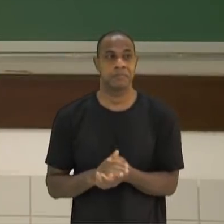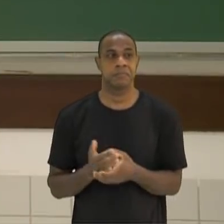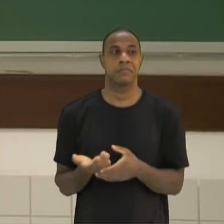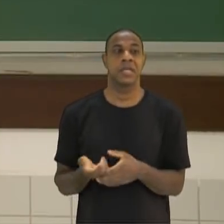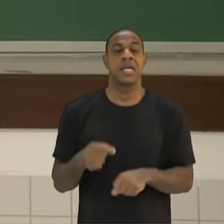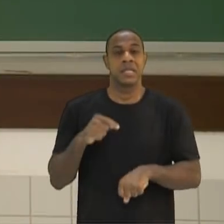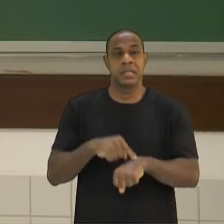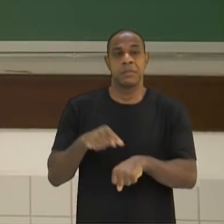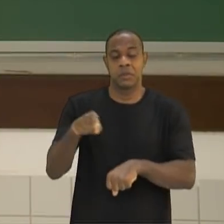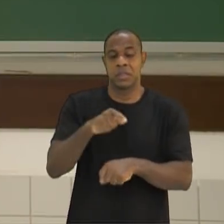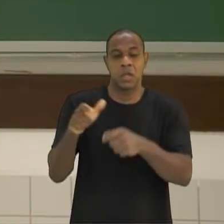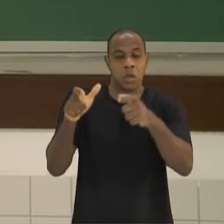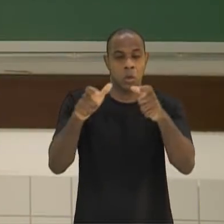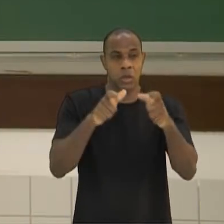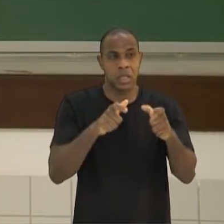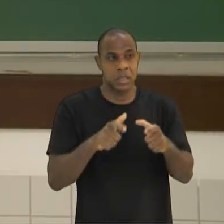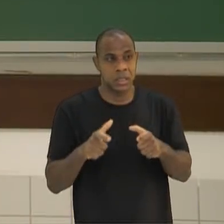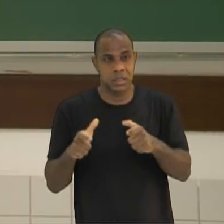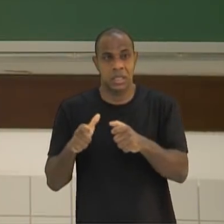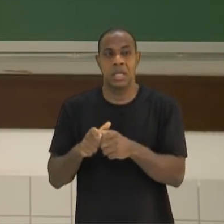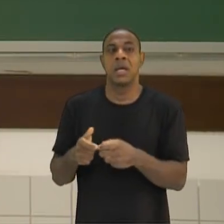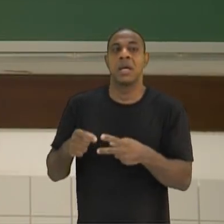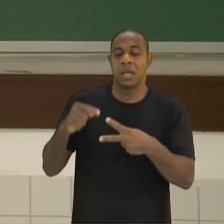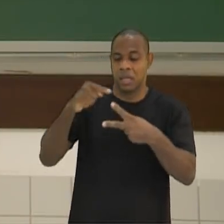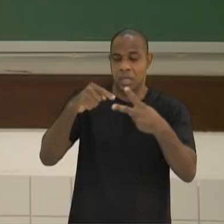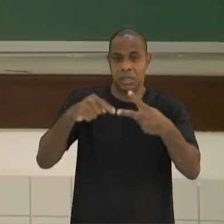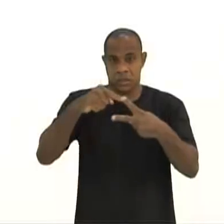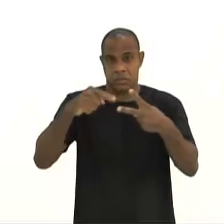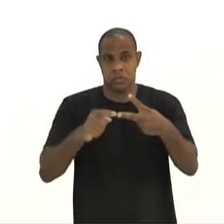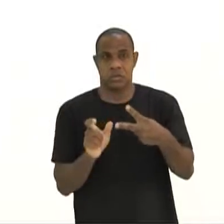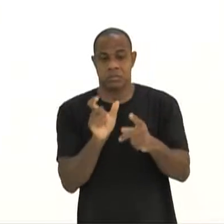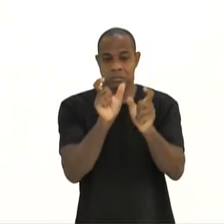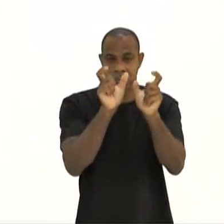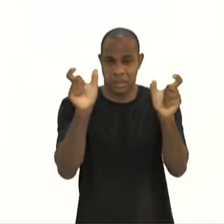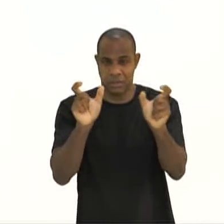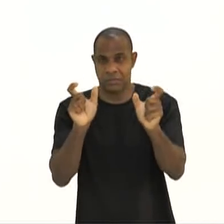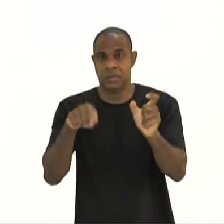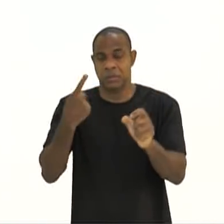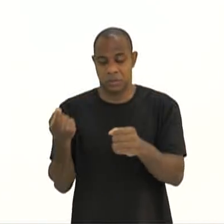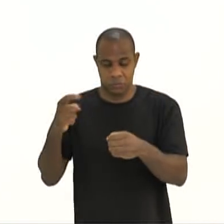para vocês localizarem aí a personificação ou prosopopeia.